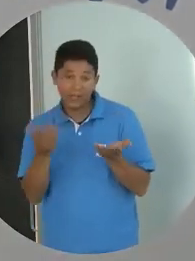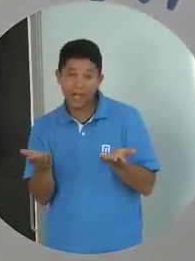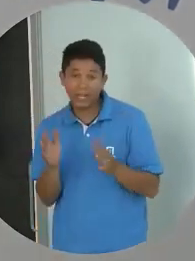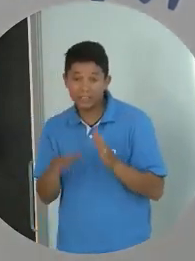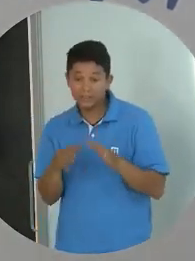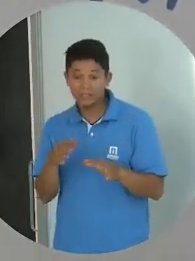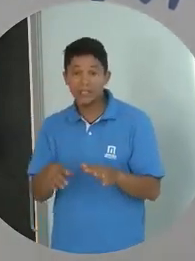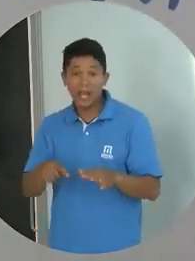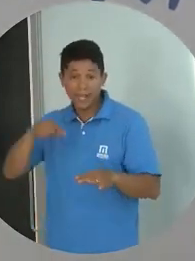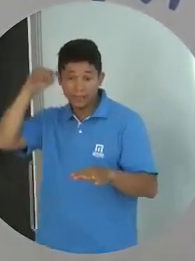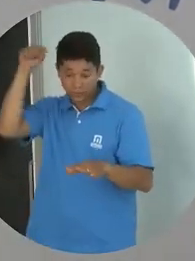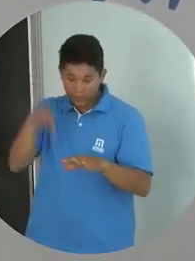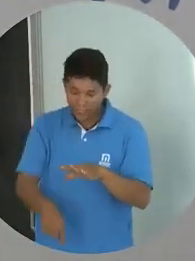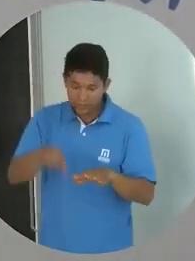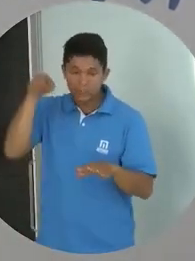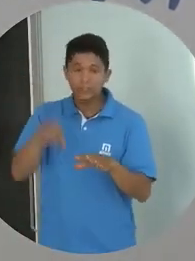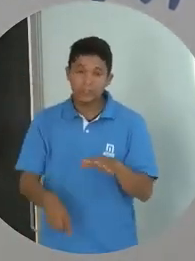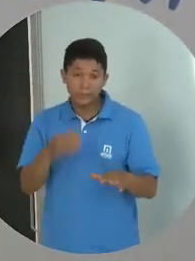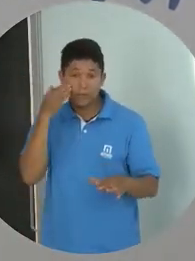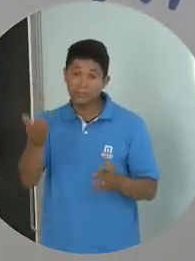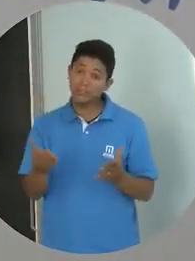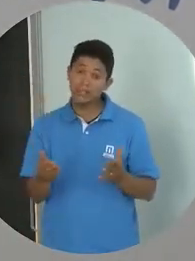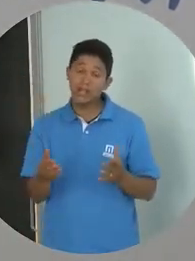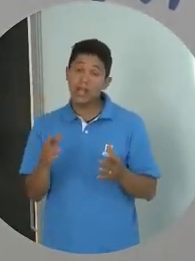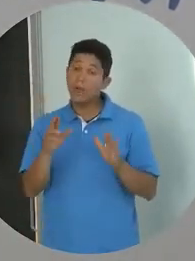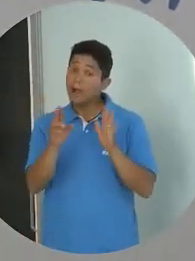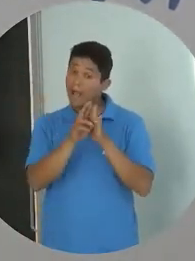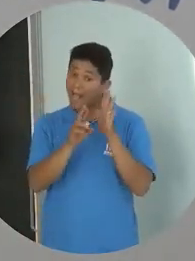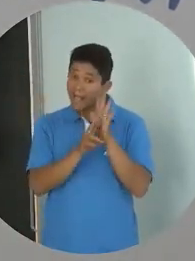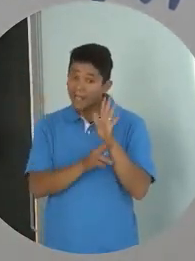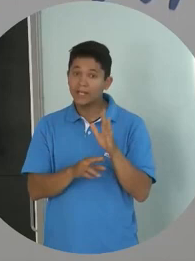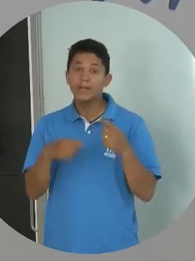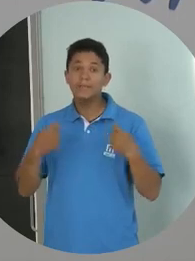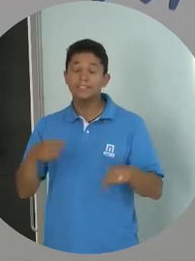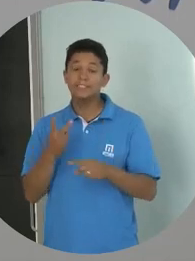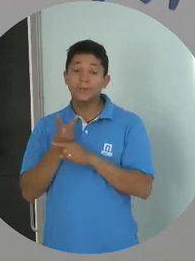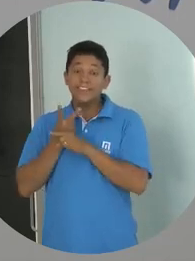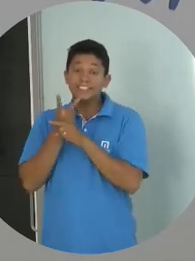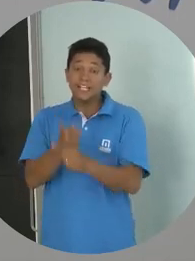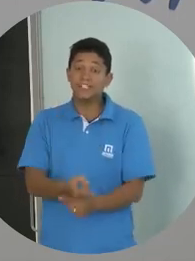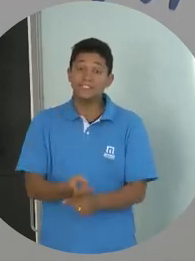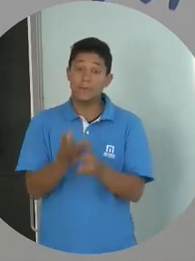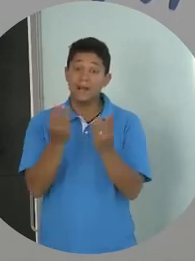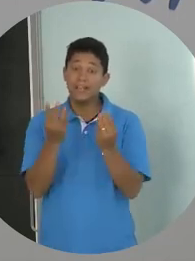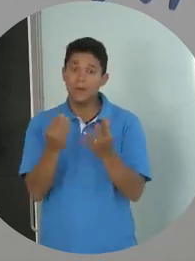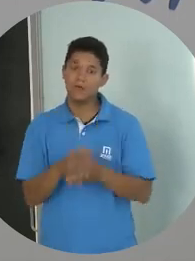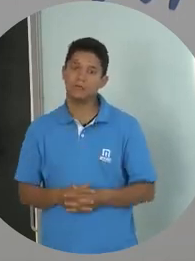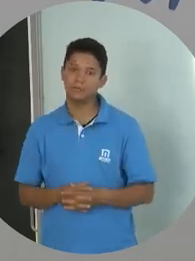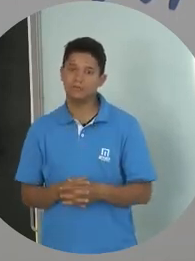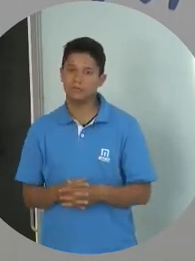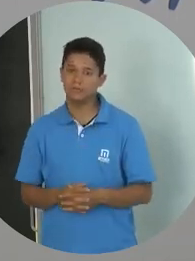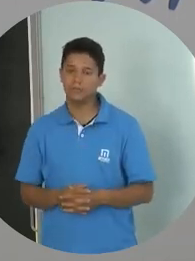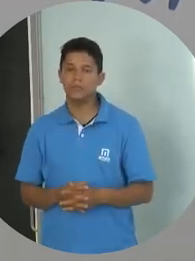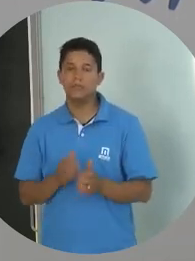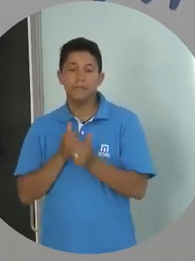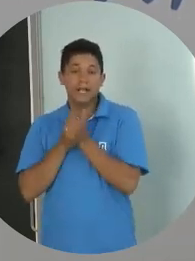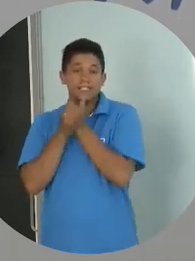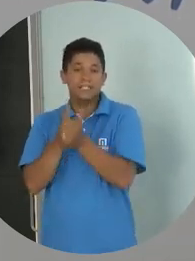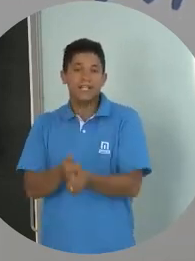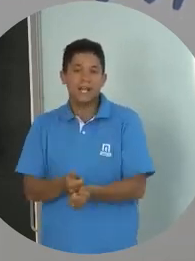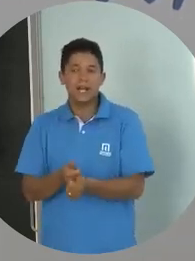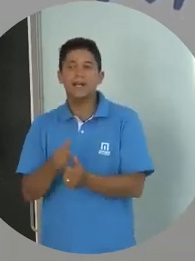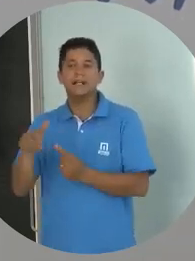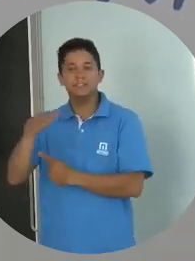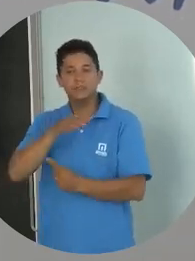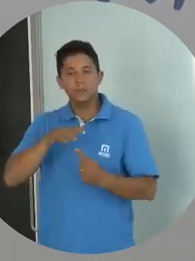Quanto mais, é uma regra do ambiente geotécnico, quanto mais investigação você tem ali, você rastreia mais a situação